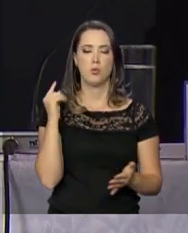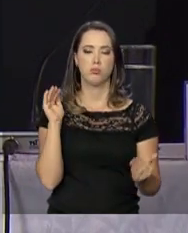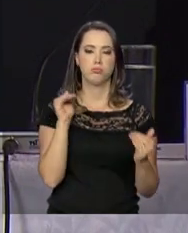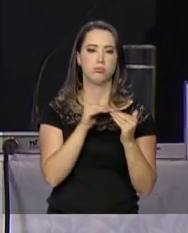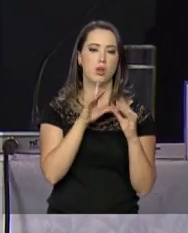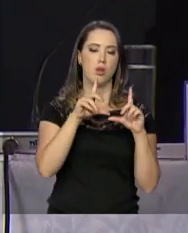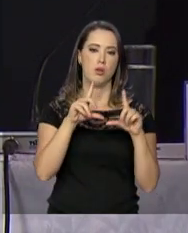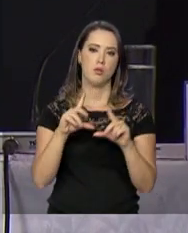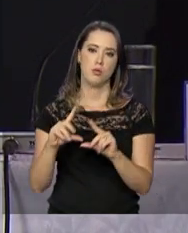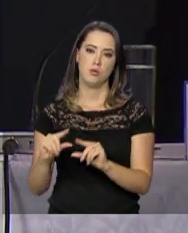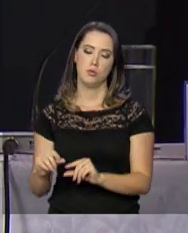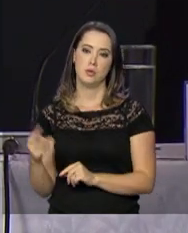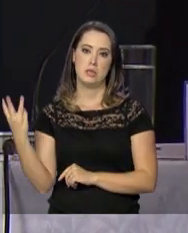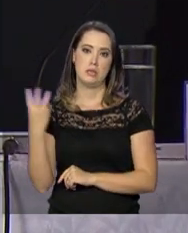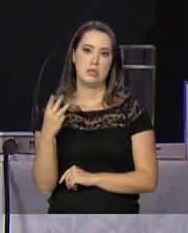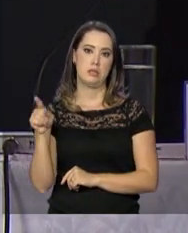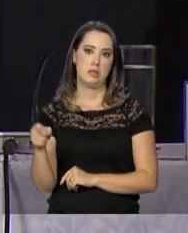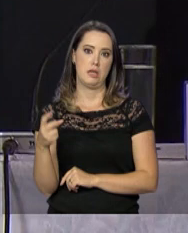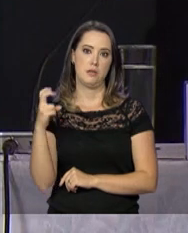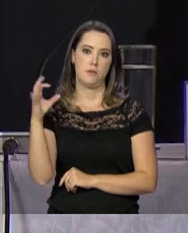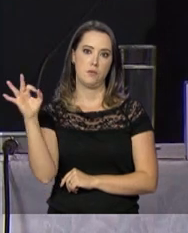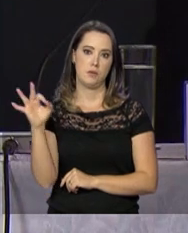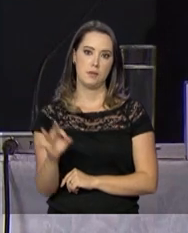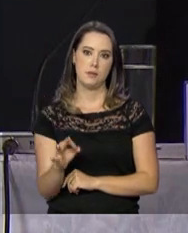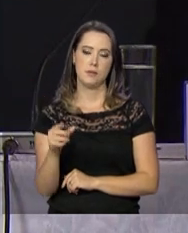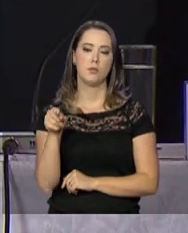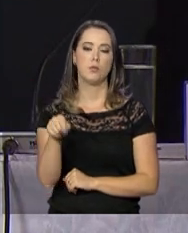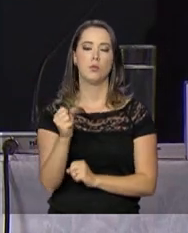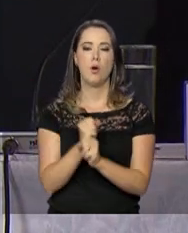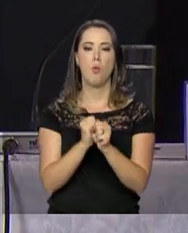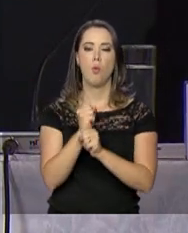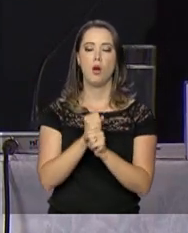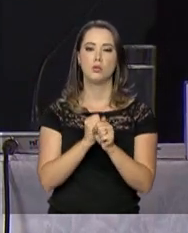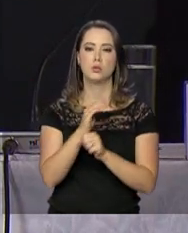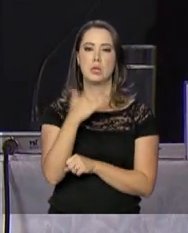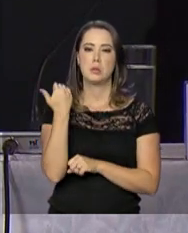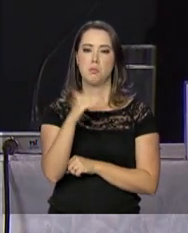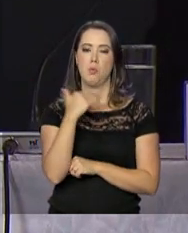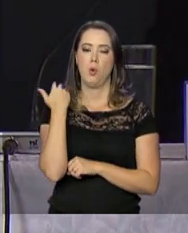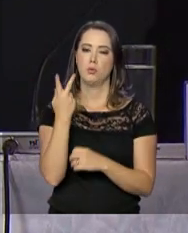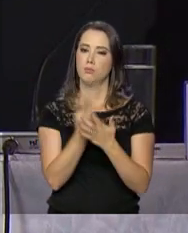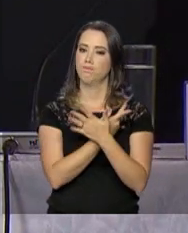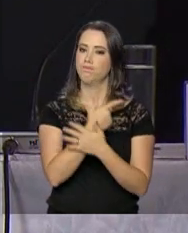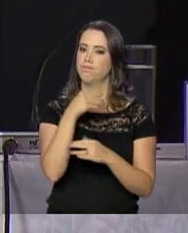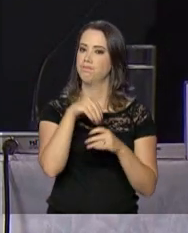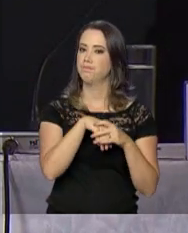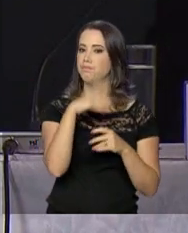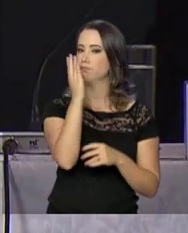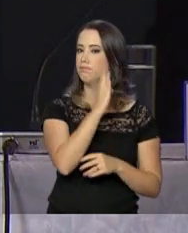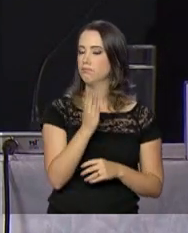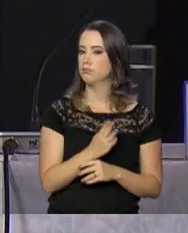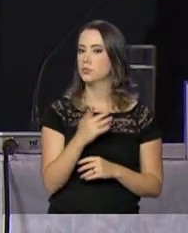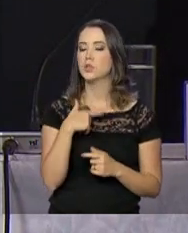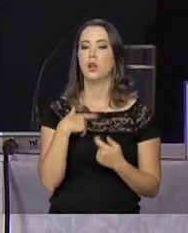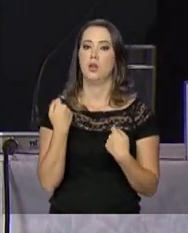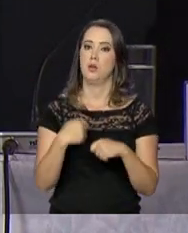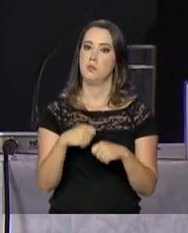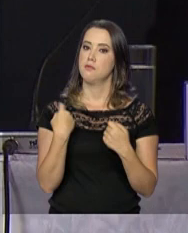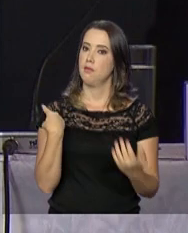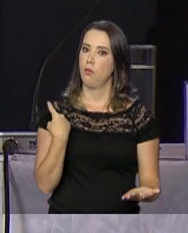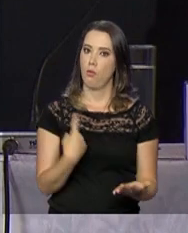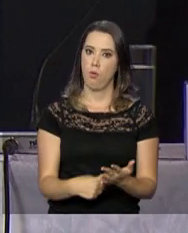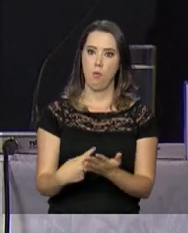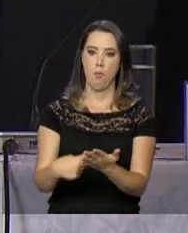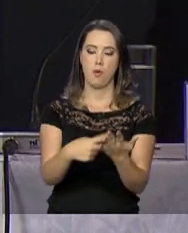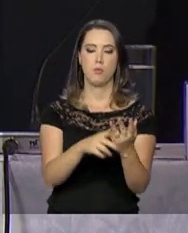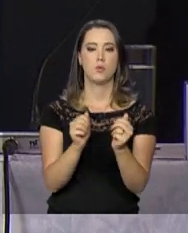de 3,5% ao ano dos homicídios verificados no Brasil. Isso, evidentemente, terá que ser pactuado